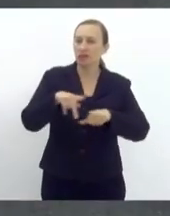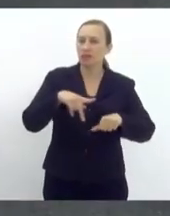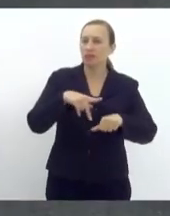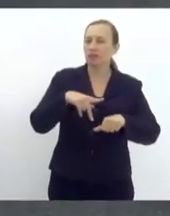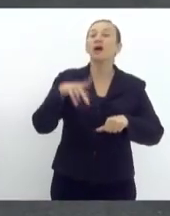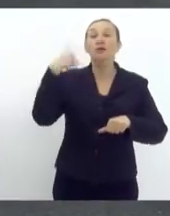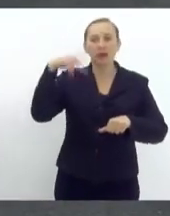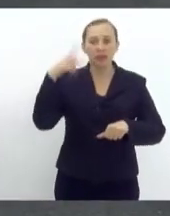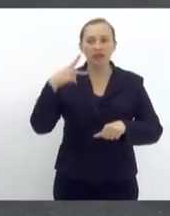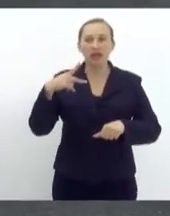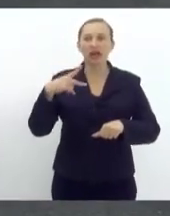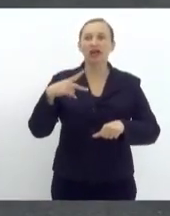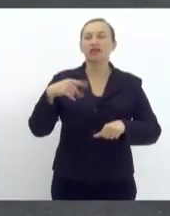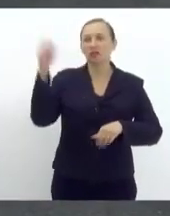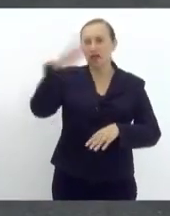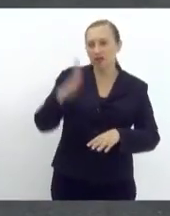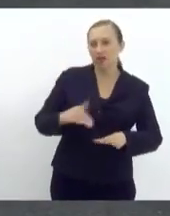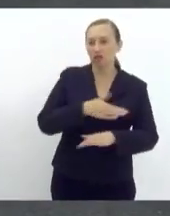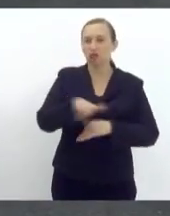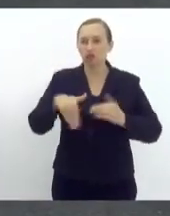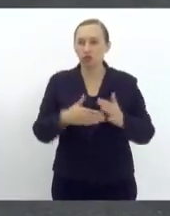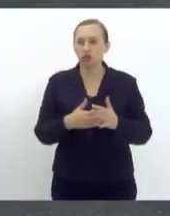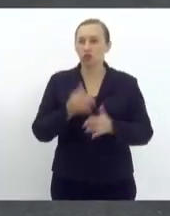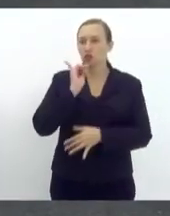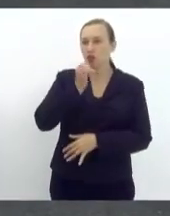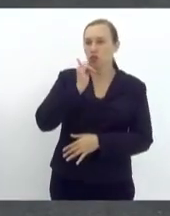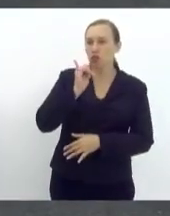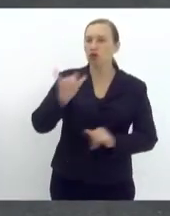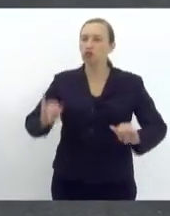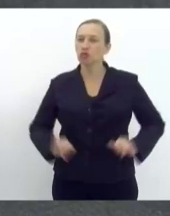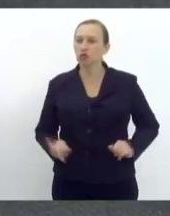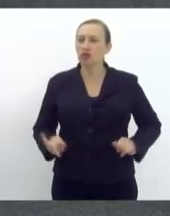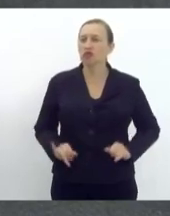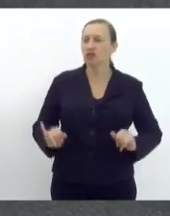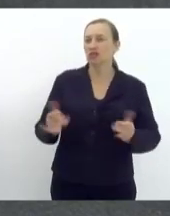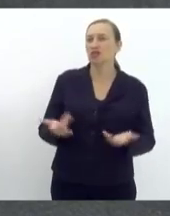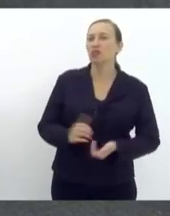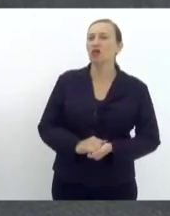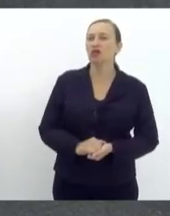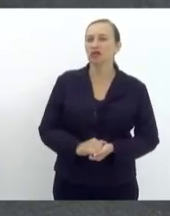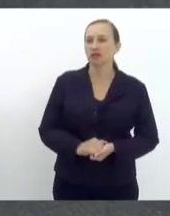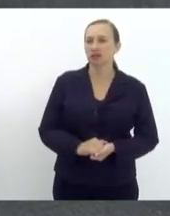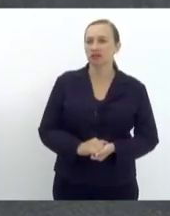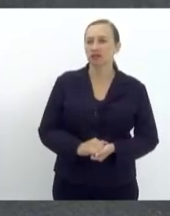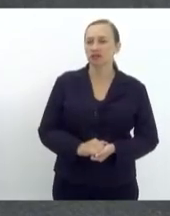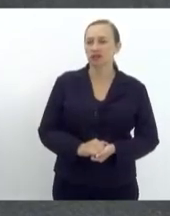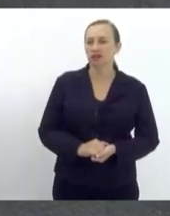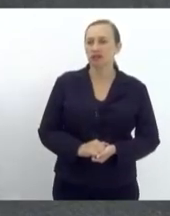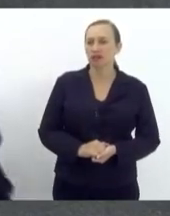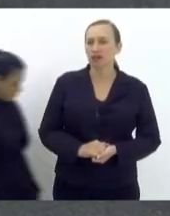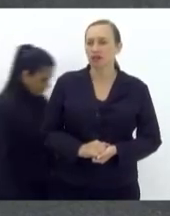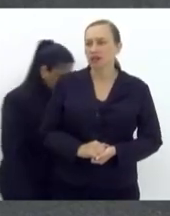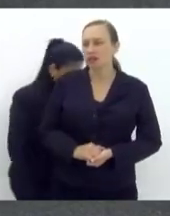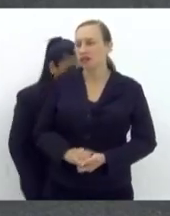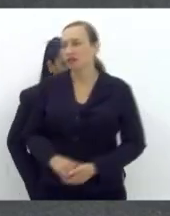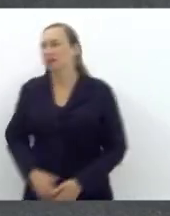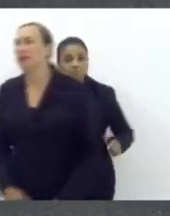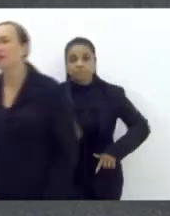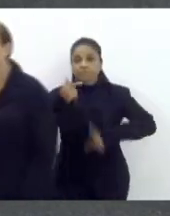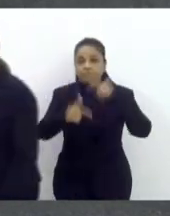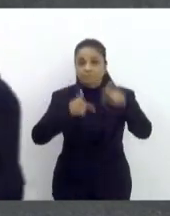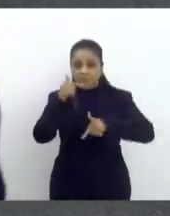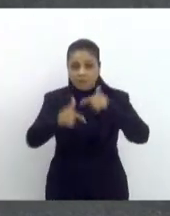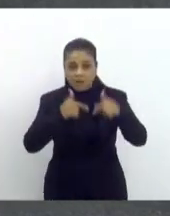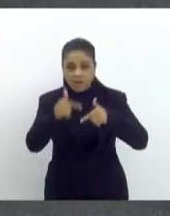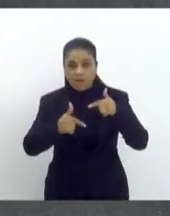relatos do Brasil inteiro né relatamos dores e o quanto que isso mina a nossa energia para trabalhar o que